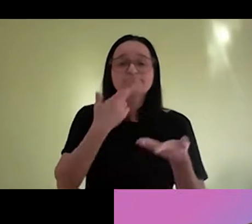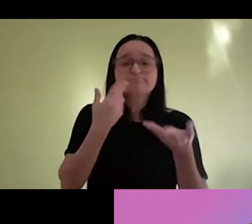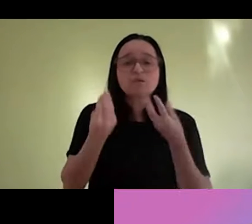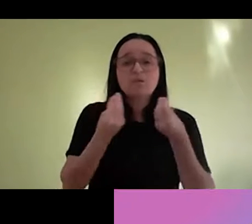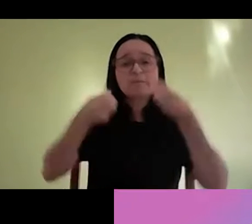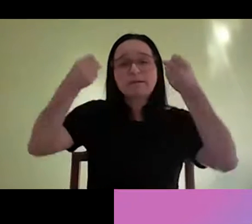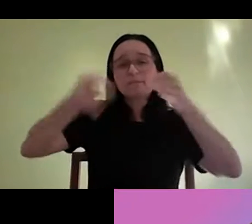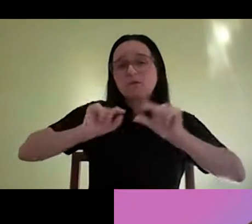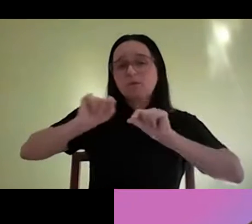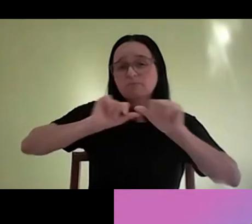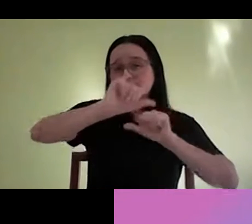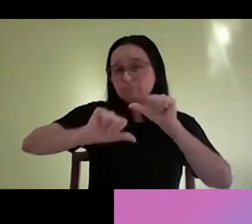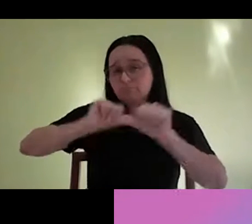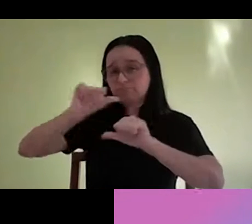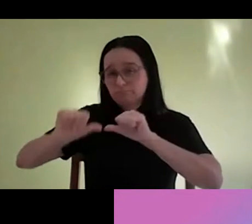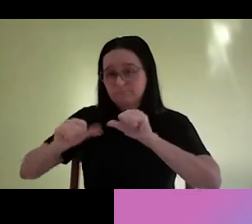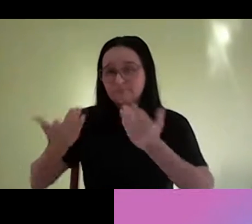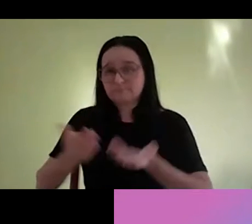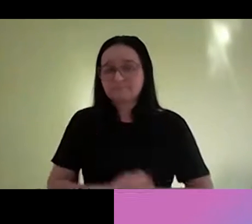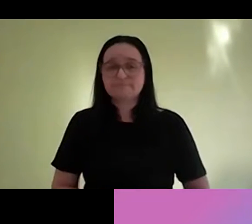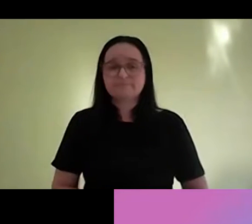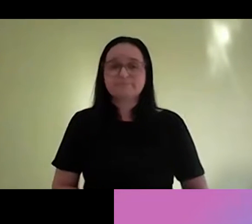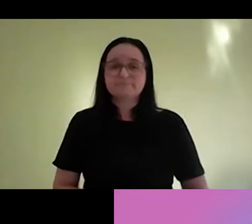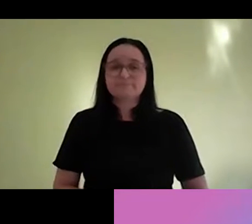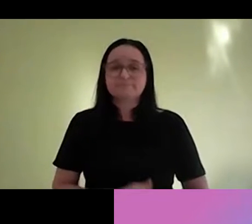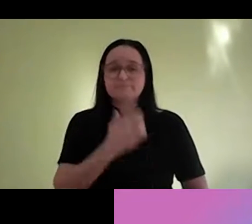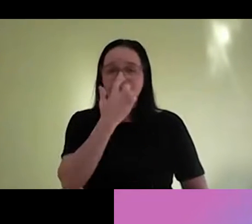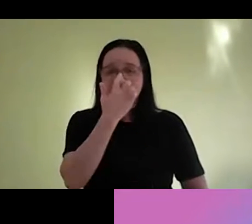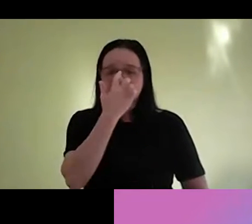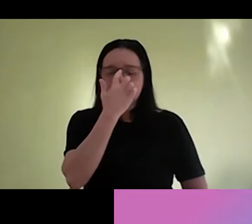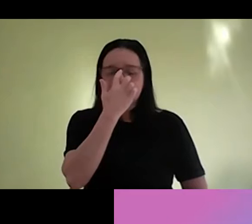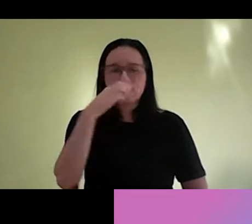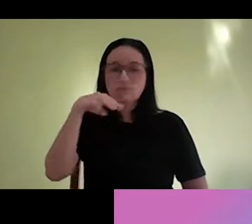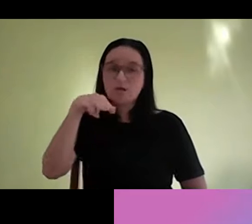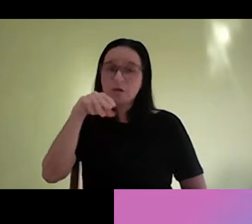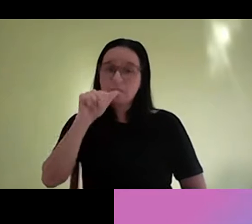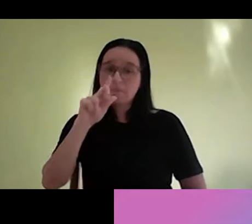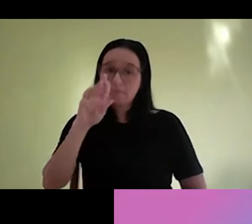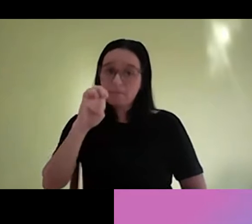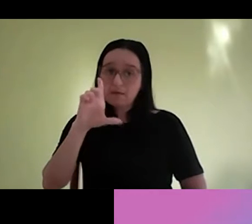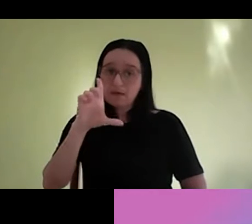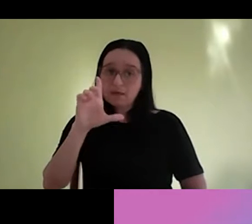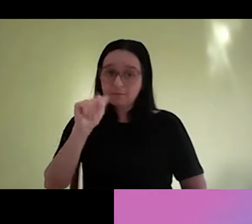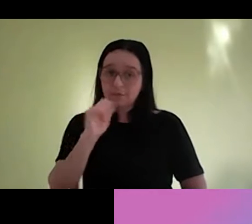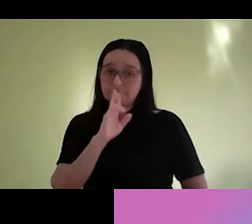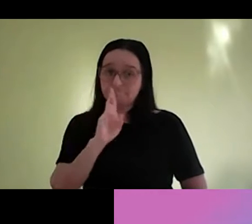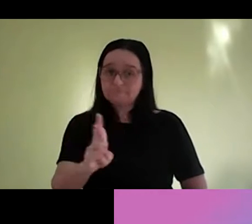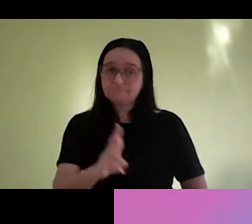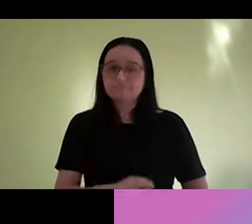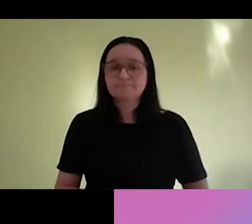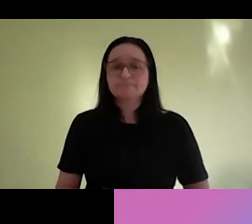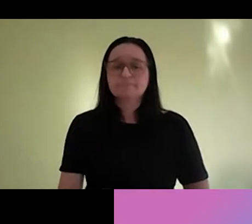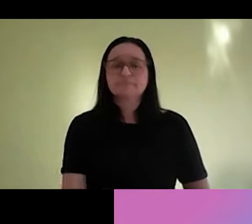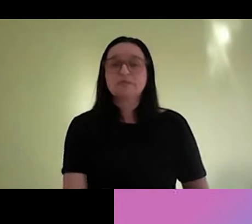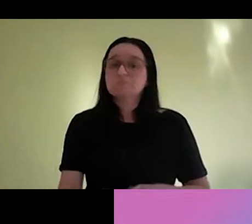dizer sobre transição. Tá, é, Marcela, né, Marcela, eu não sei aonde você está em que